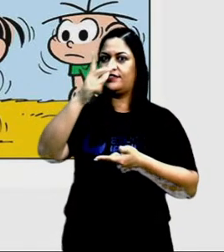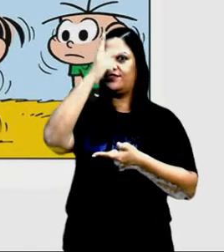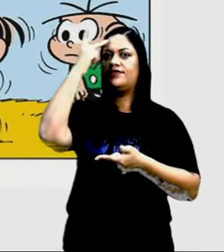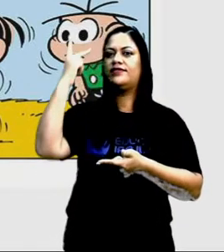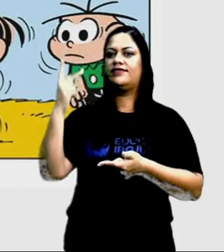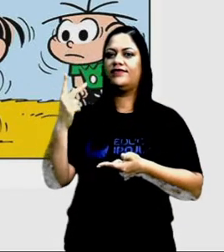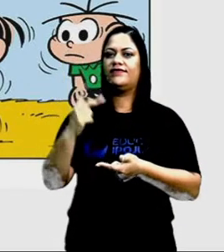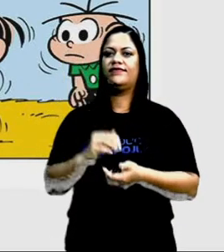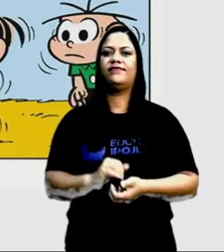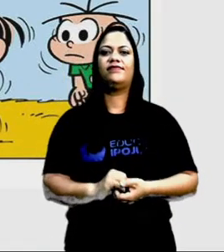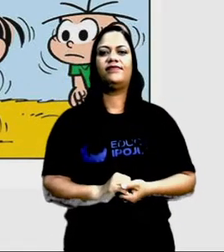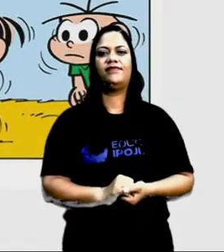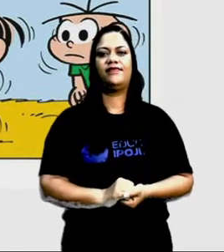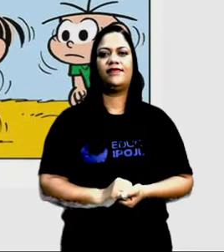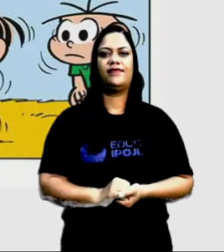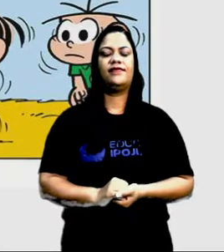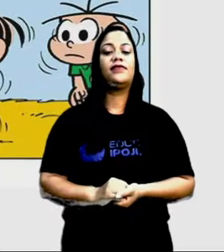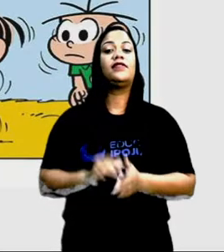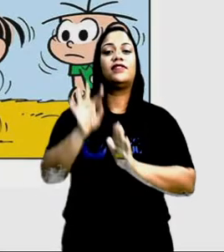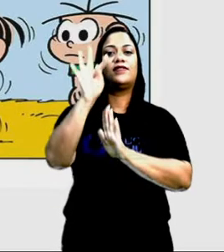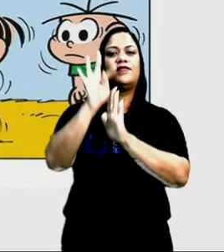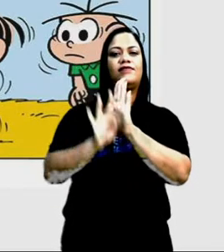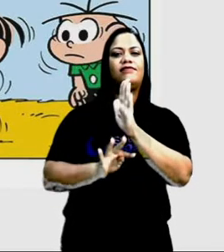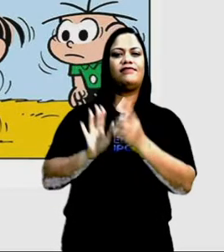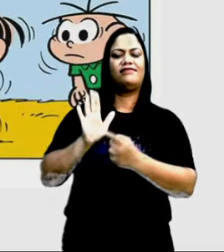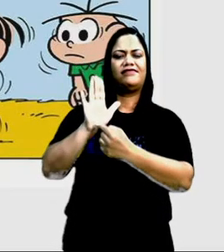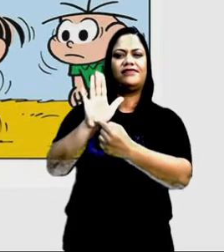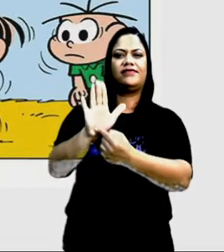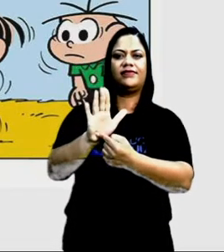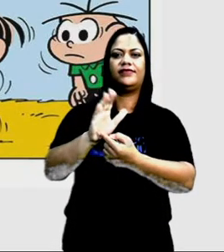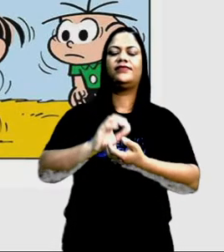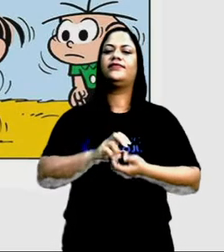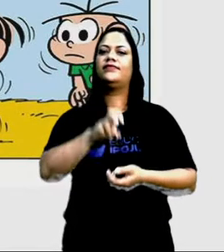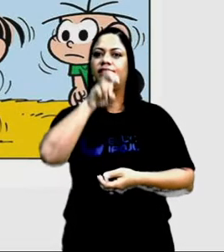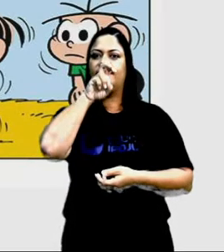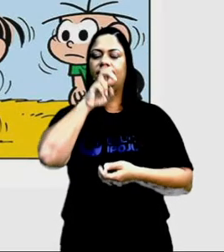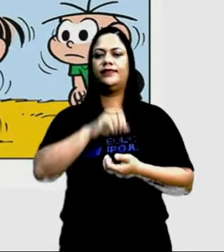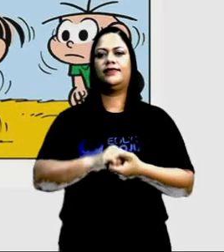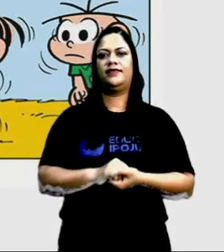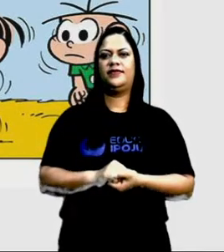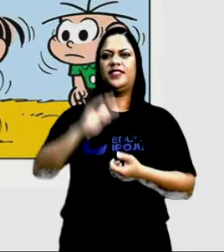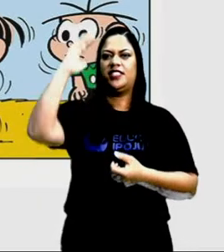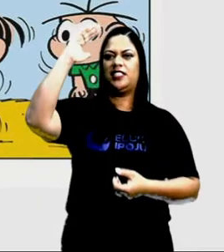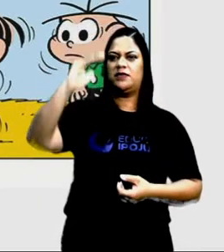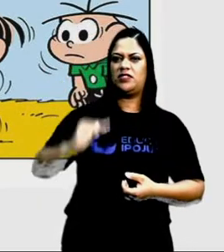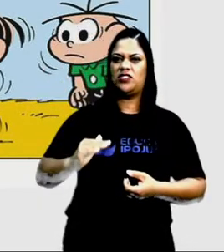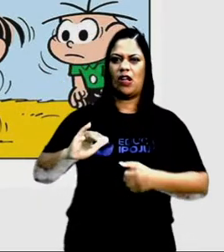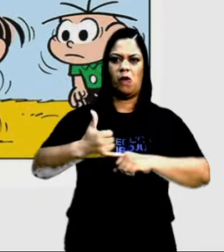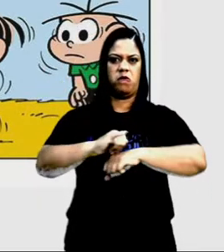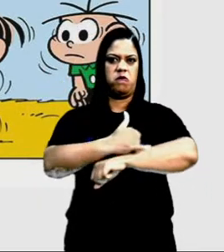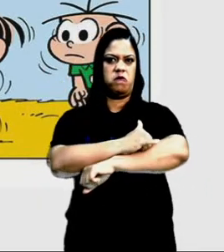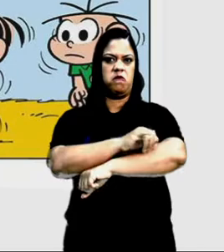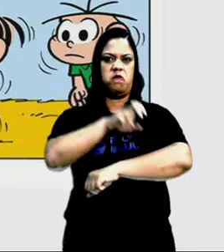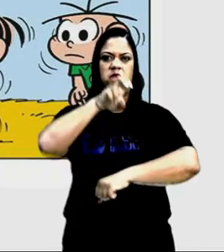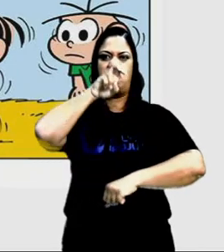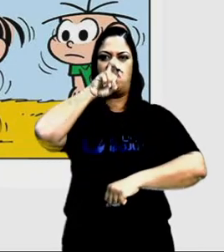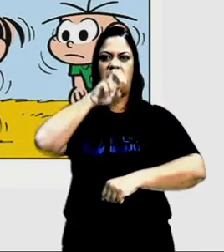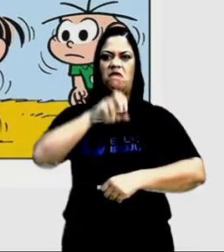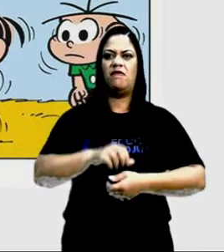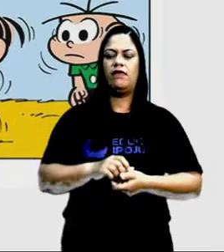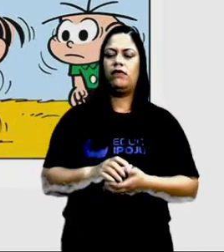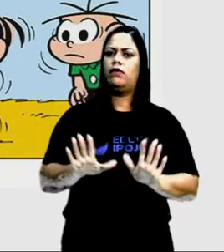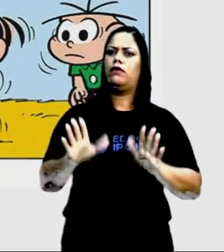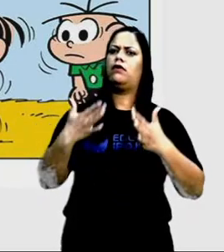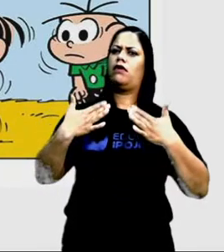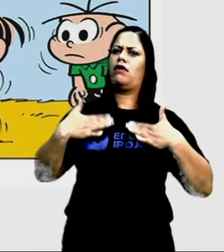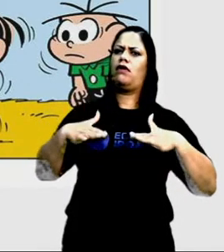pessoas. Como esse texto que está aqui embaixo, da Mônica. Mônica baixinha, gorducha e dentuça.